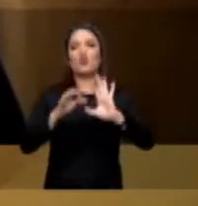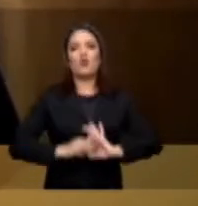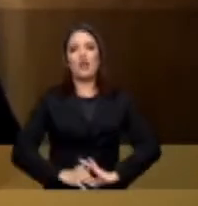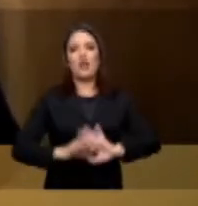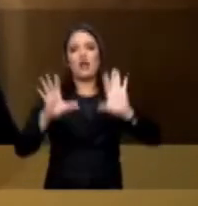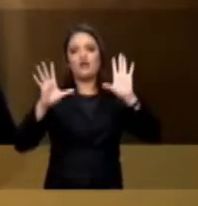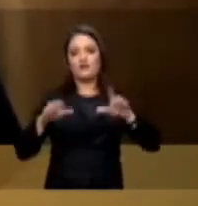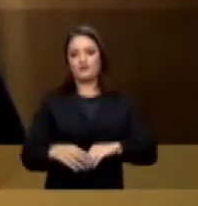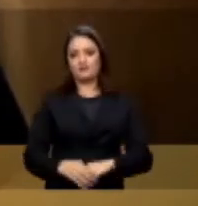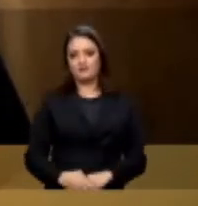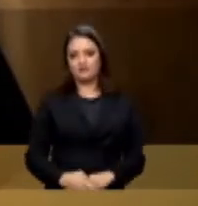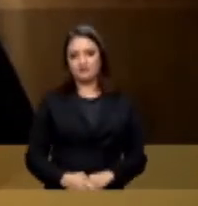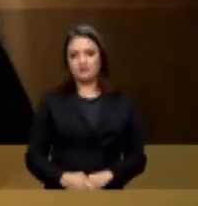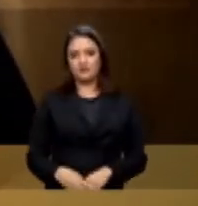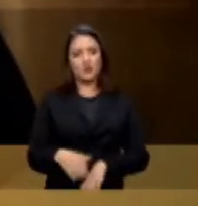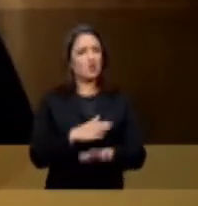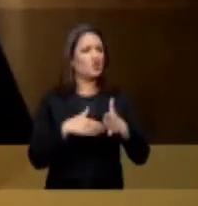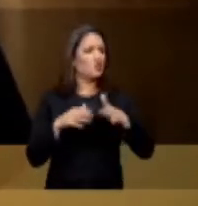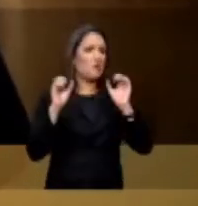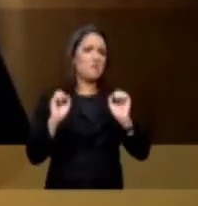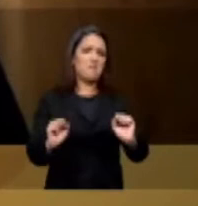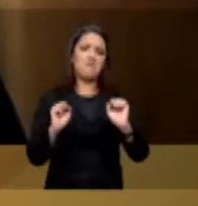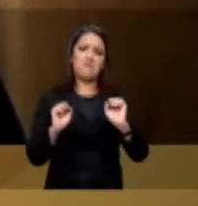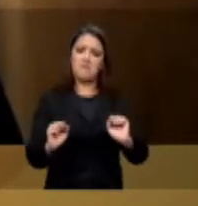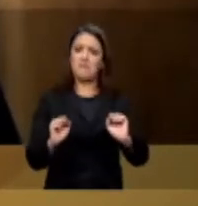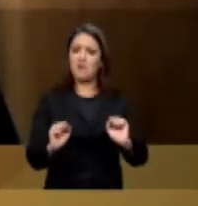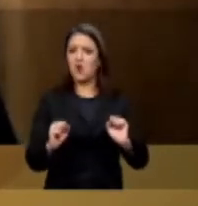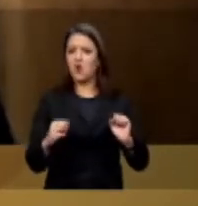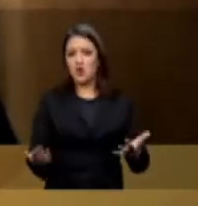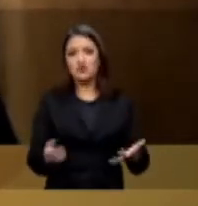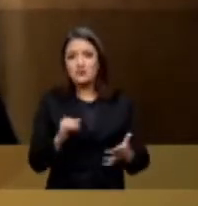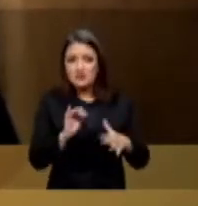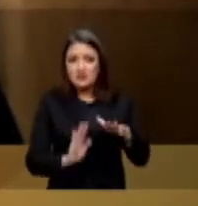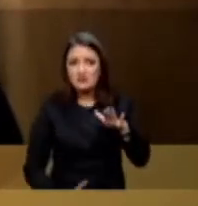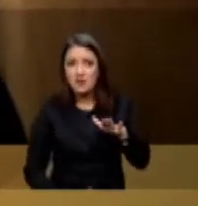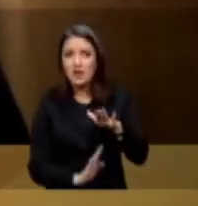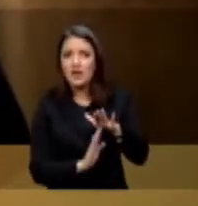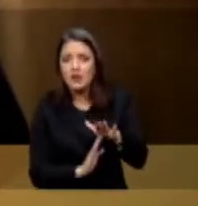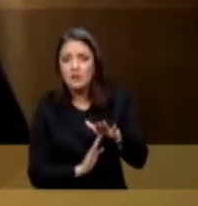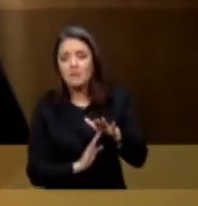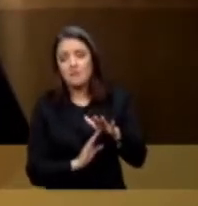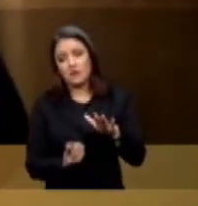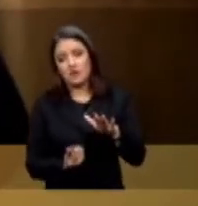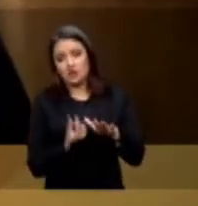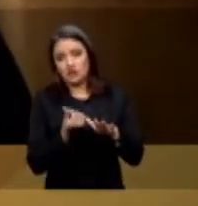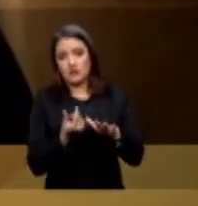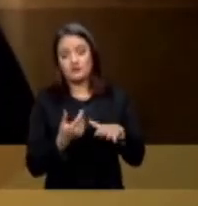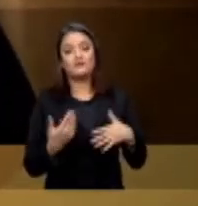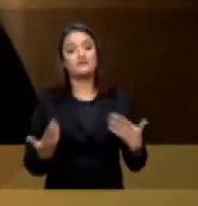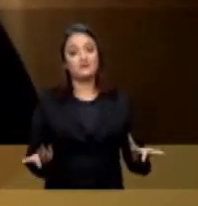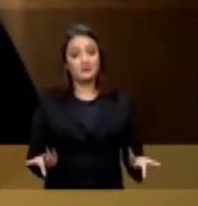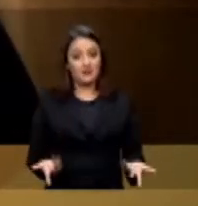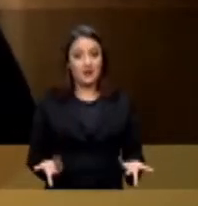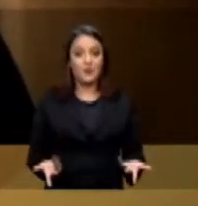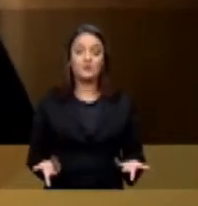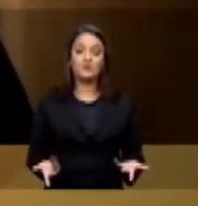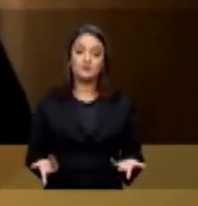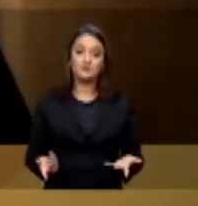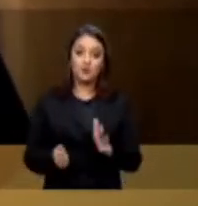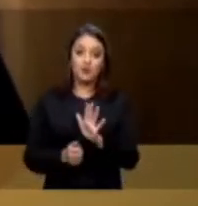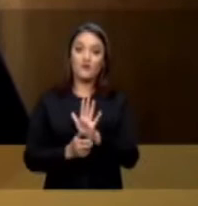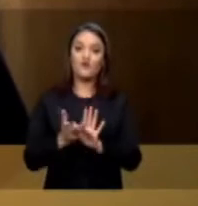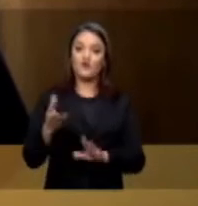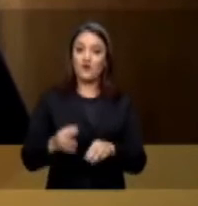liberado. Tudo é permitido dentro desse teto de gastos. Vários dos senhores ministros desta corte